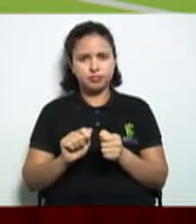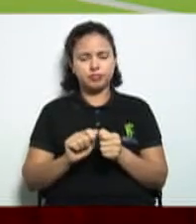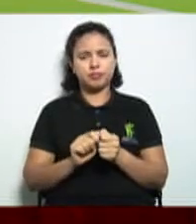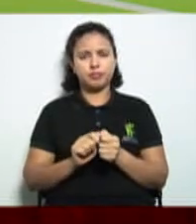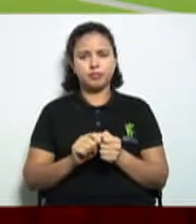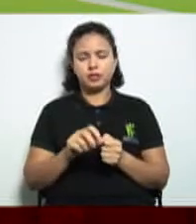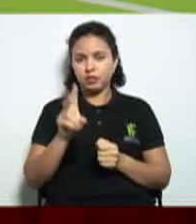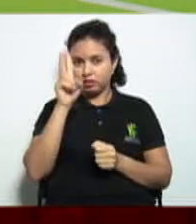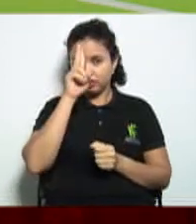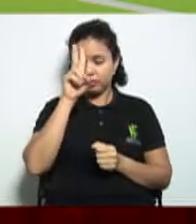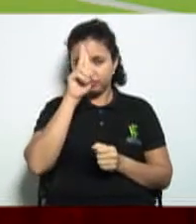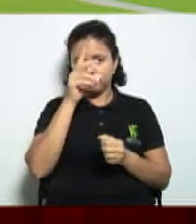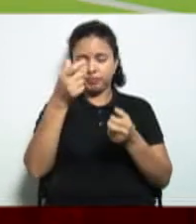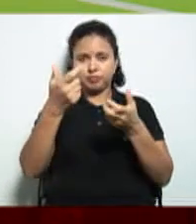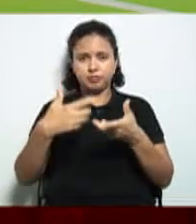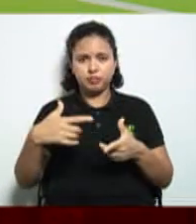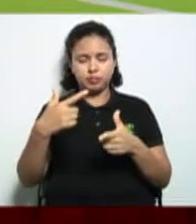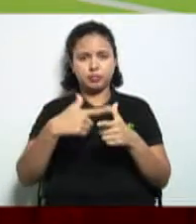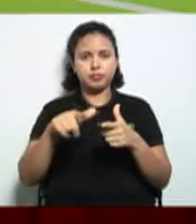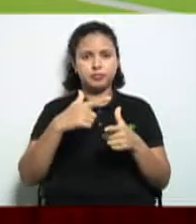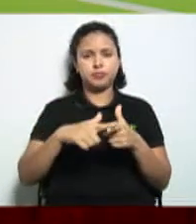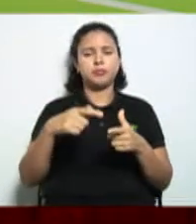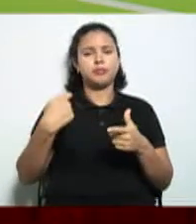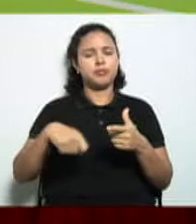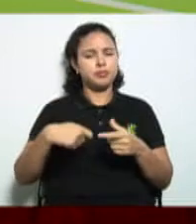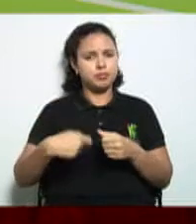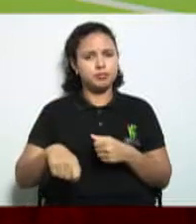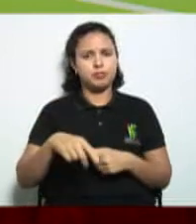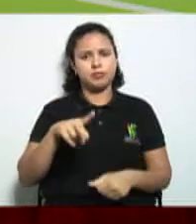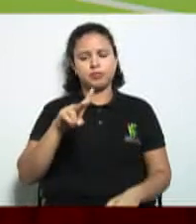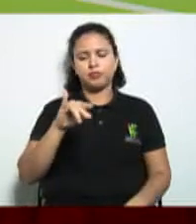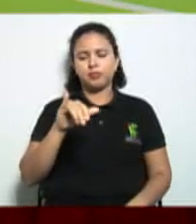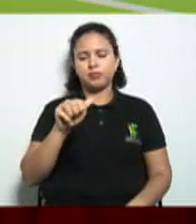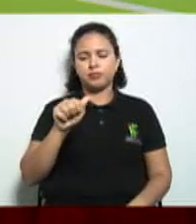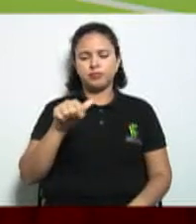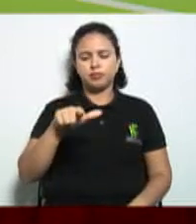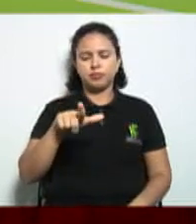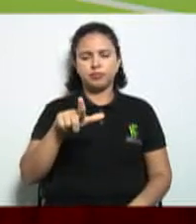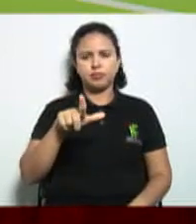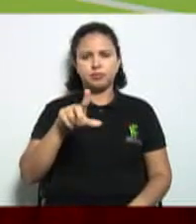do problema, que o problema tinha que ser viável, que o problema tinha que